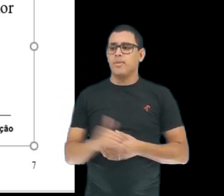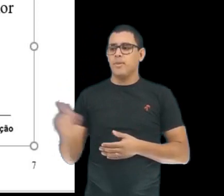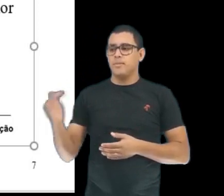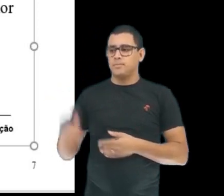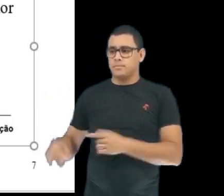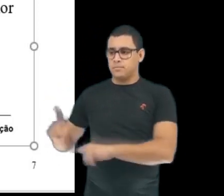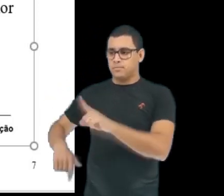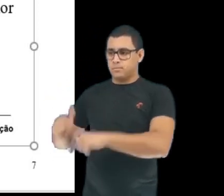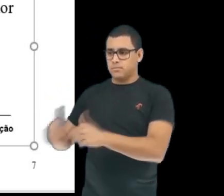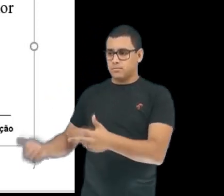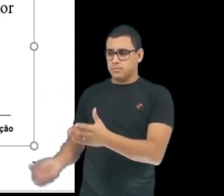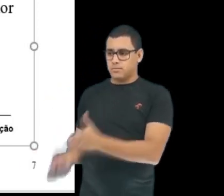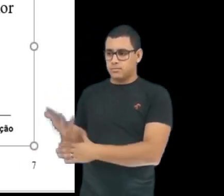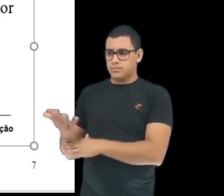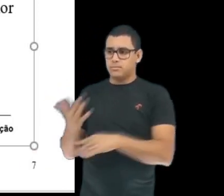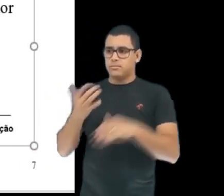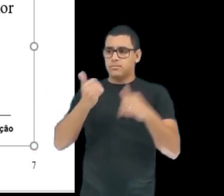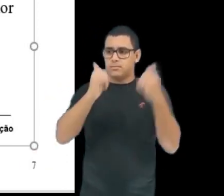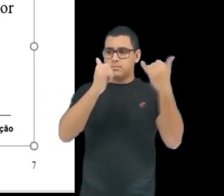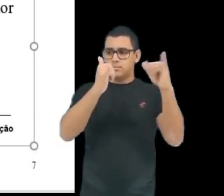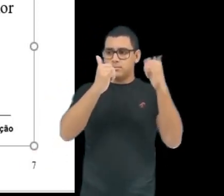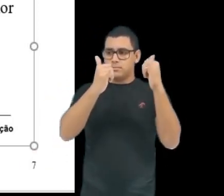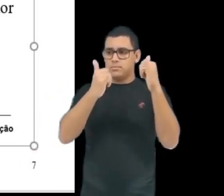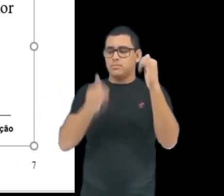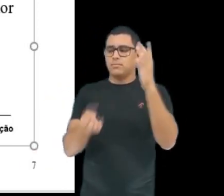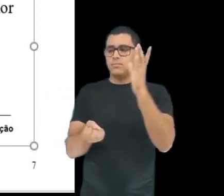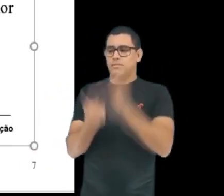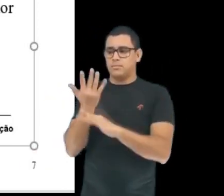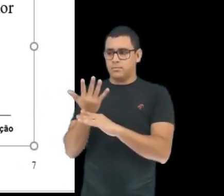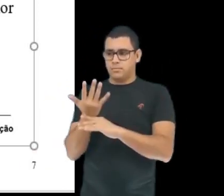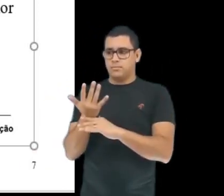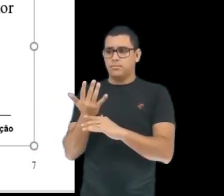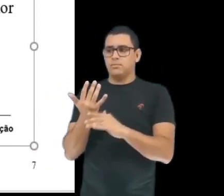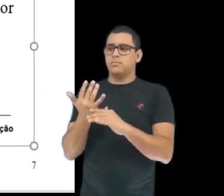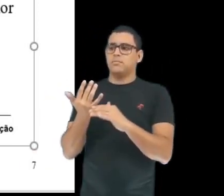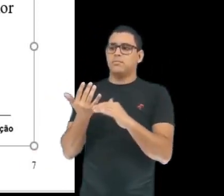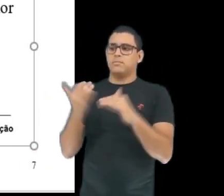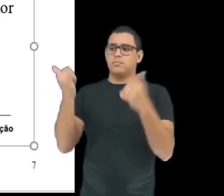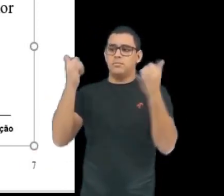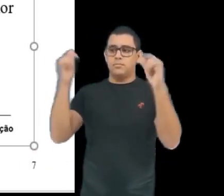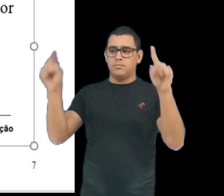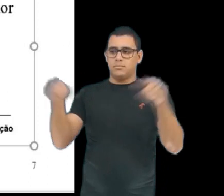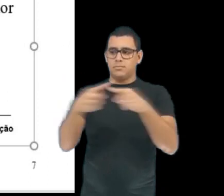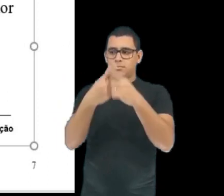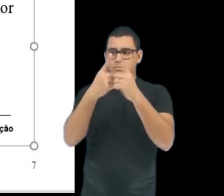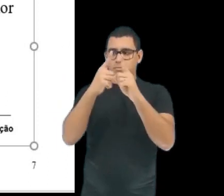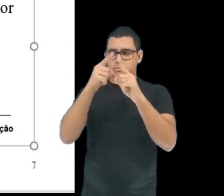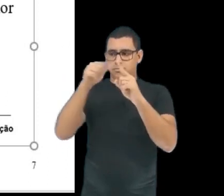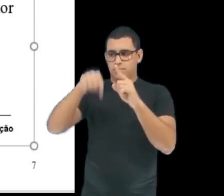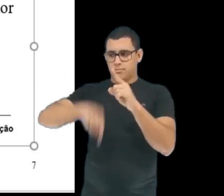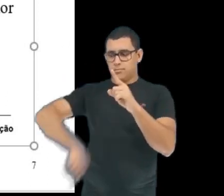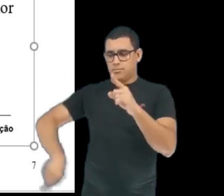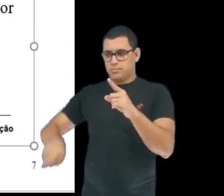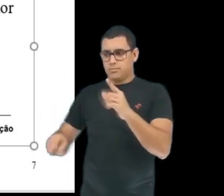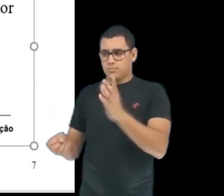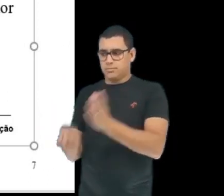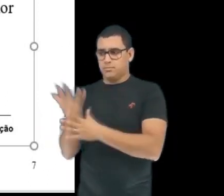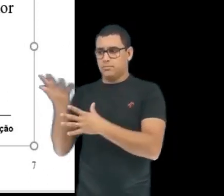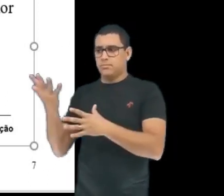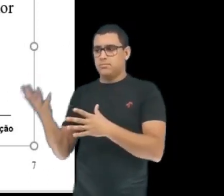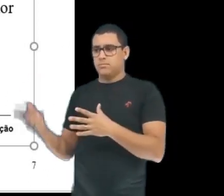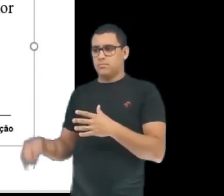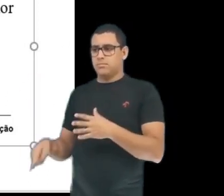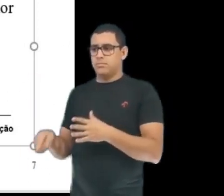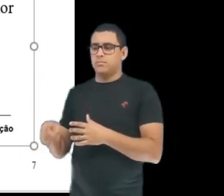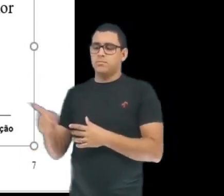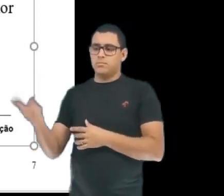Então, quando eu tenho embaixo os produtos e em cima os reagentes e eu tenho uma linha decrescente no gráfico, significa dizer